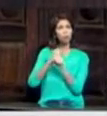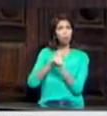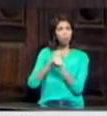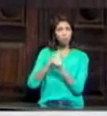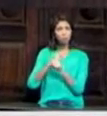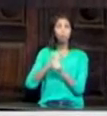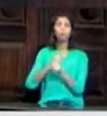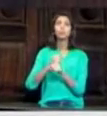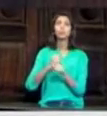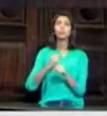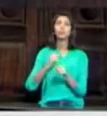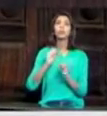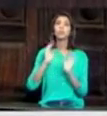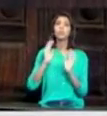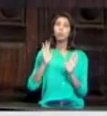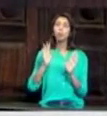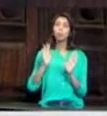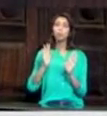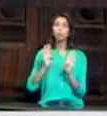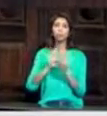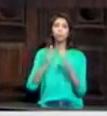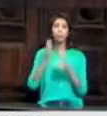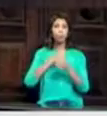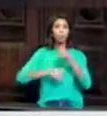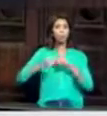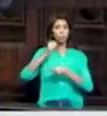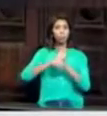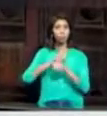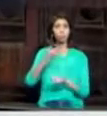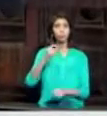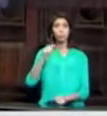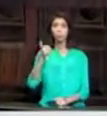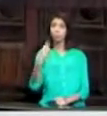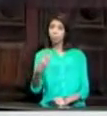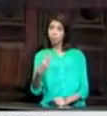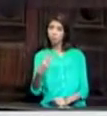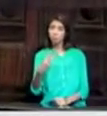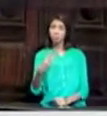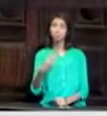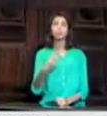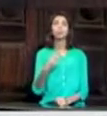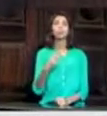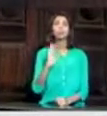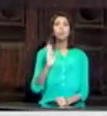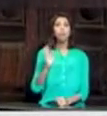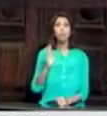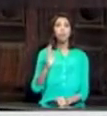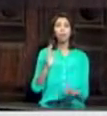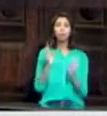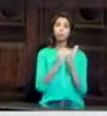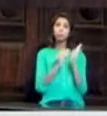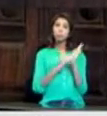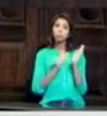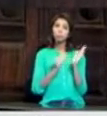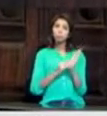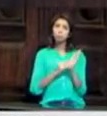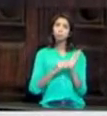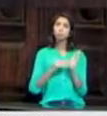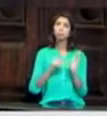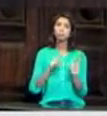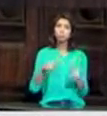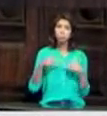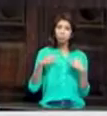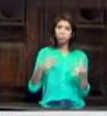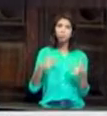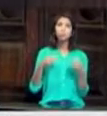Neves reabriu o Teatro Popular no ano de 2013, e hoje ele tem uma agenda cultural muito intensa e qualificada.